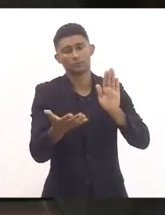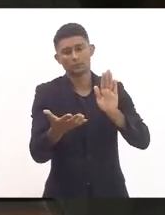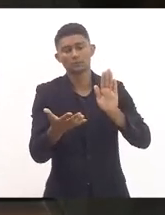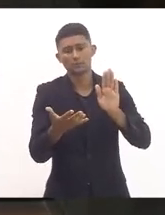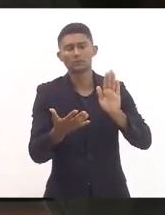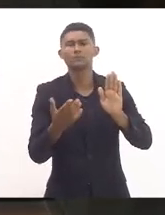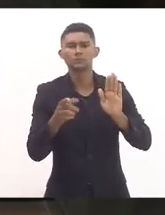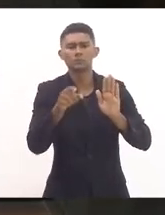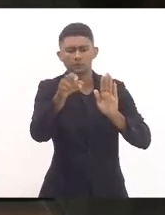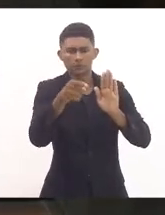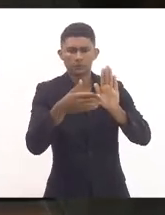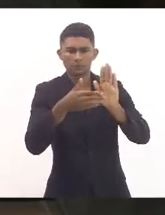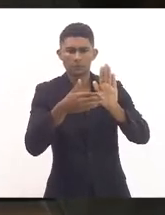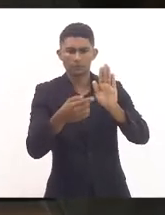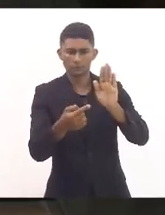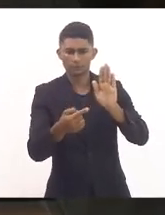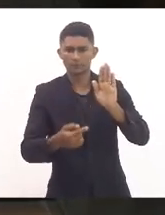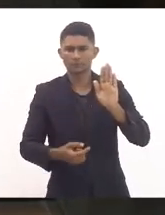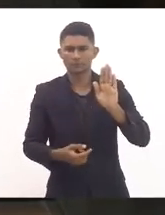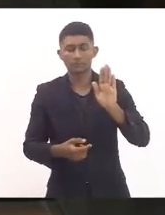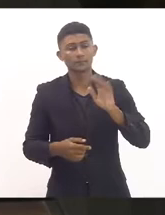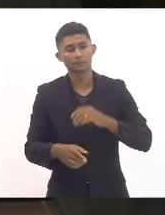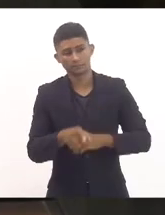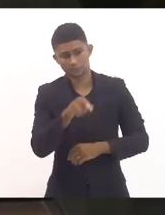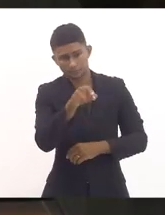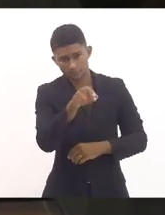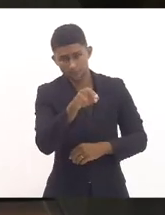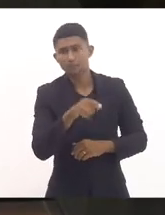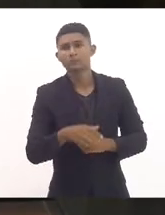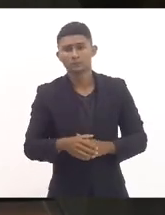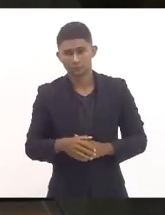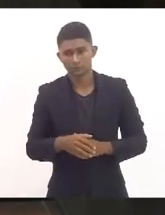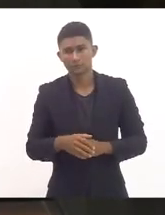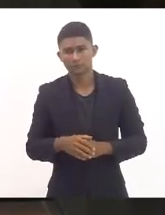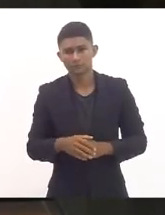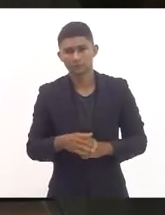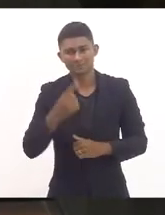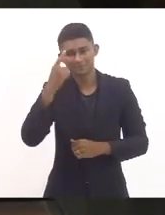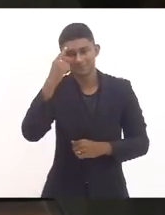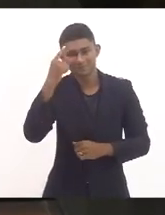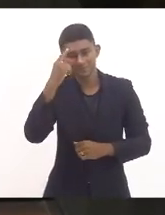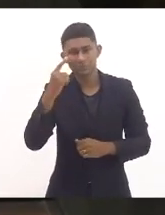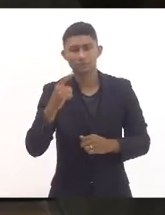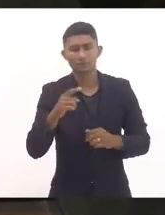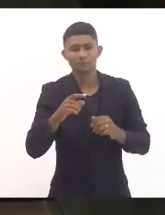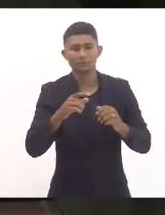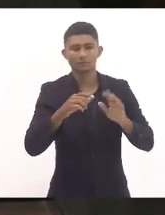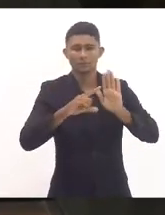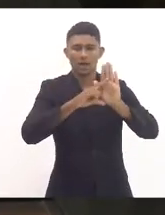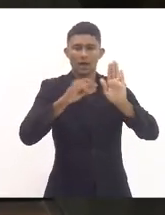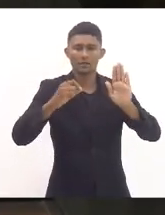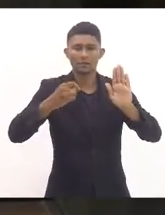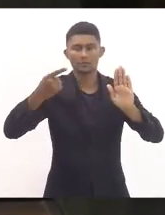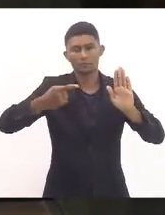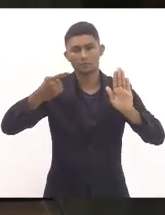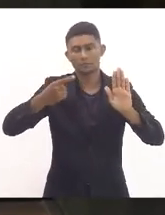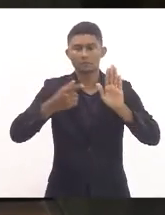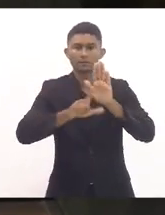sua proposta, a senhora, alterando o caput do artigo 1º da